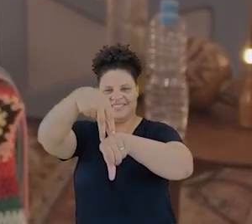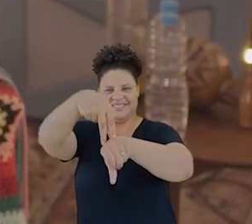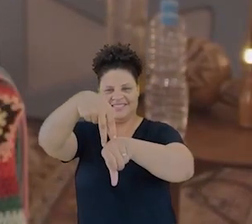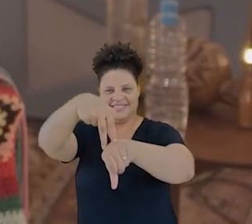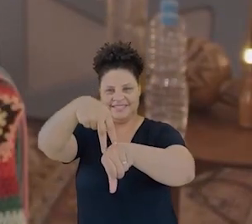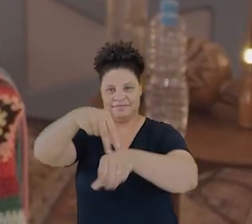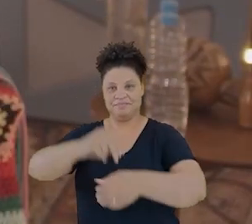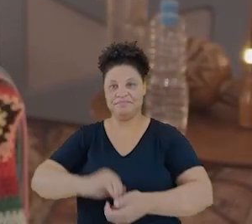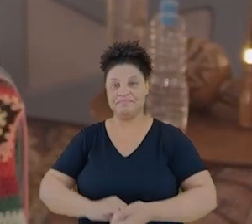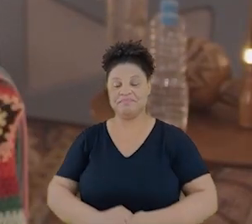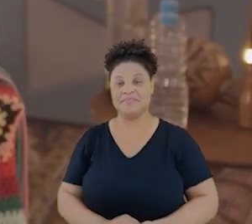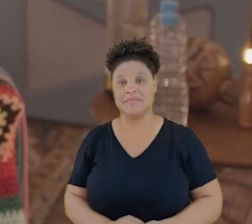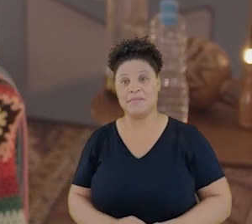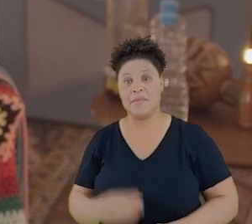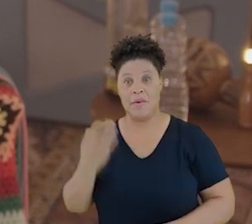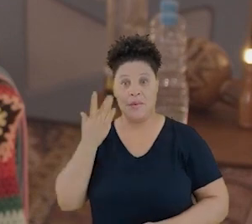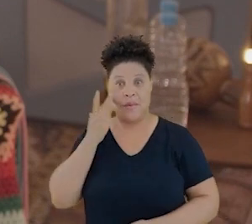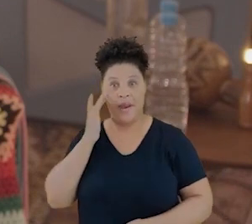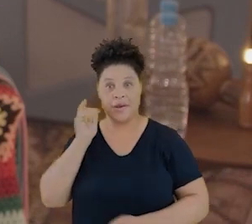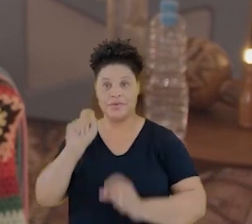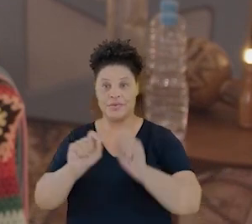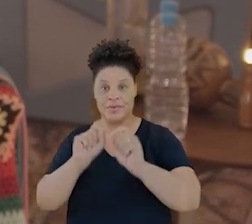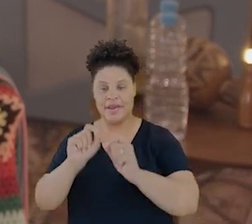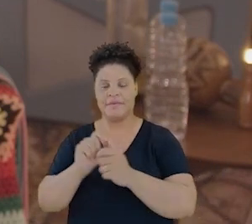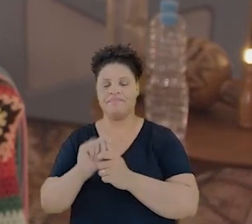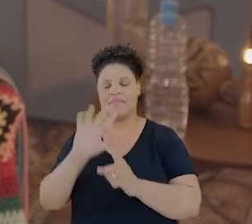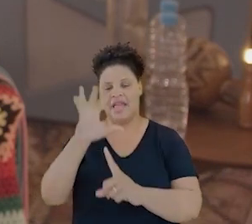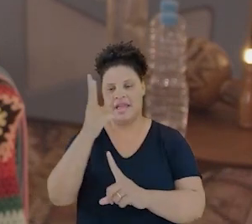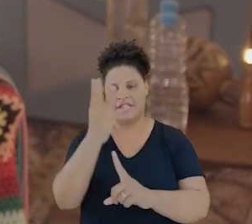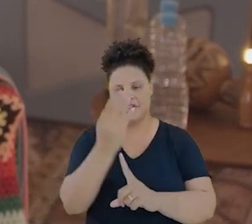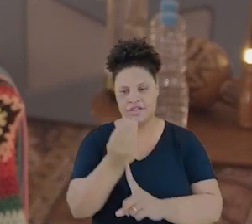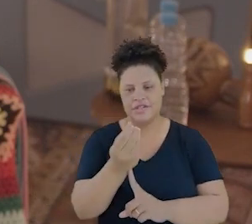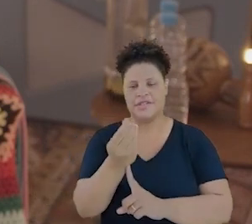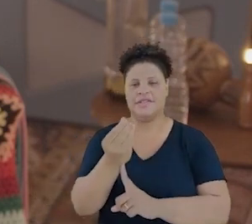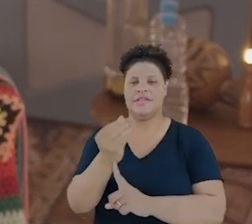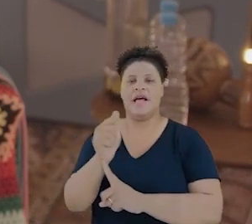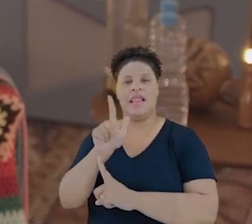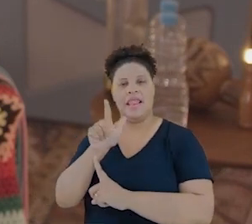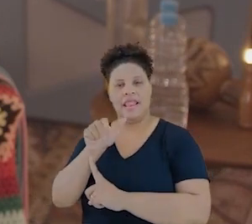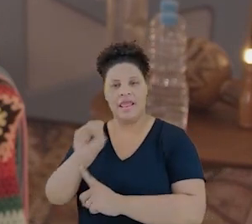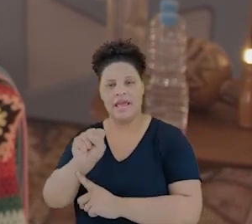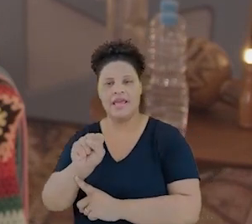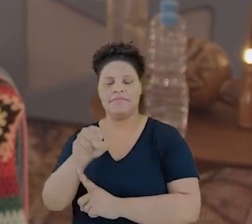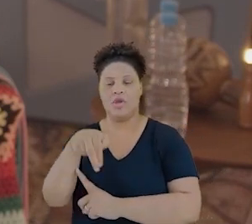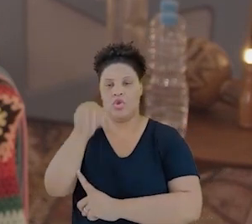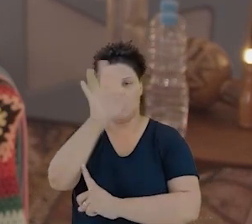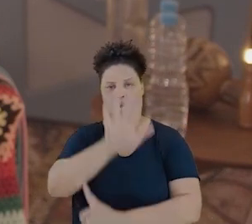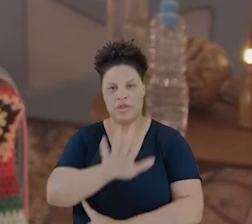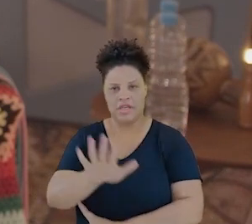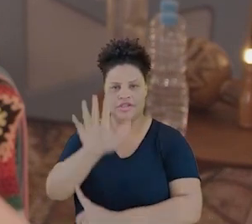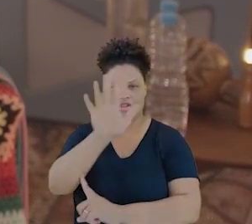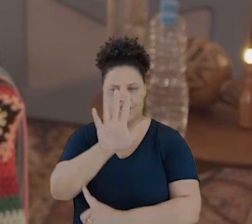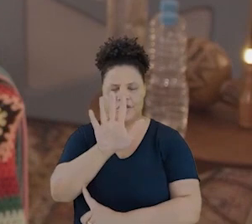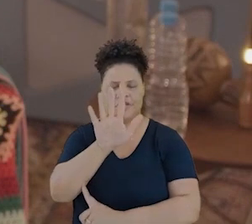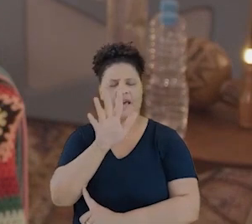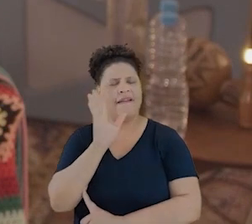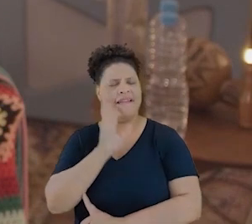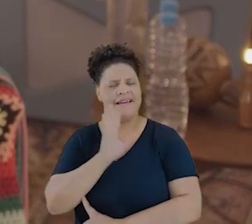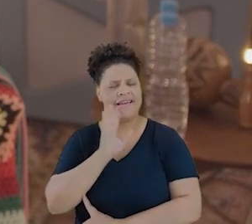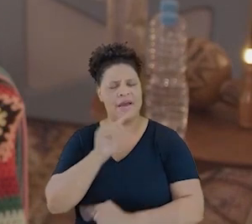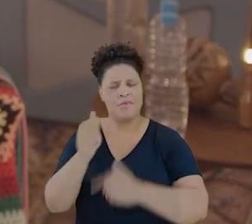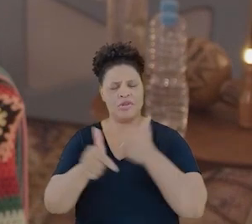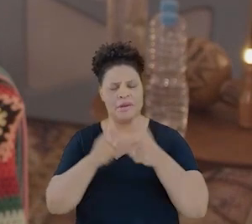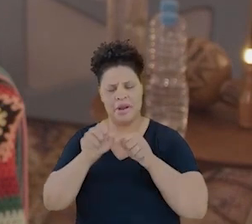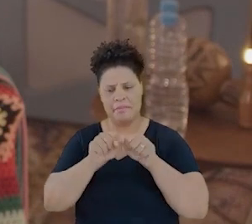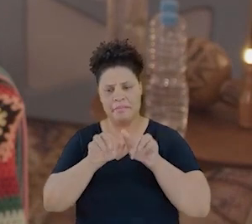Eu acho que, enquanto artista lésbica nordestina, eu acho muito massa ver o meu trabalho podendo circular